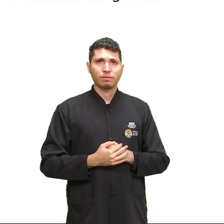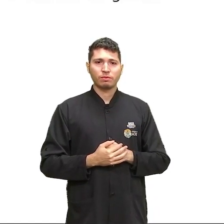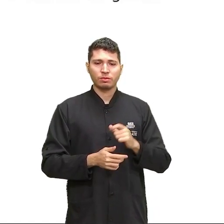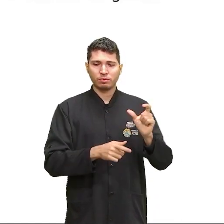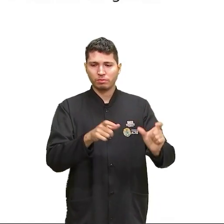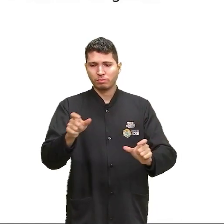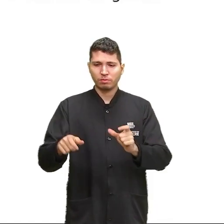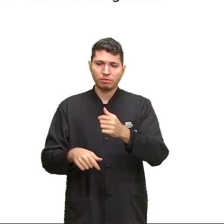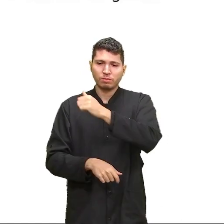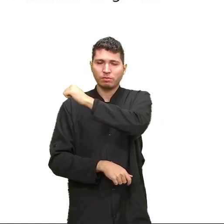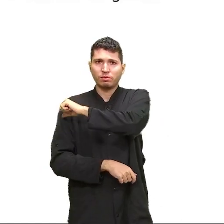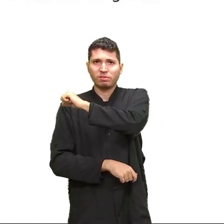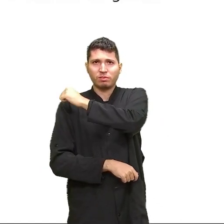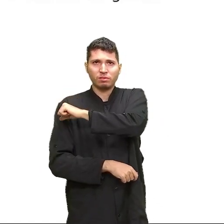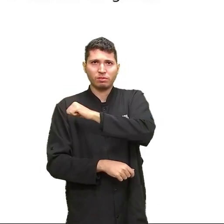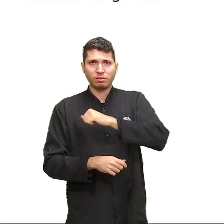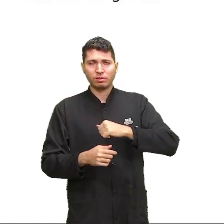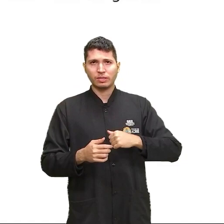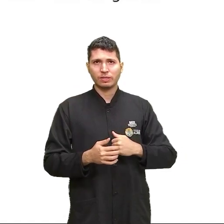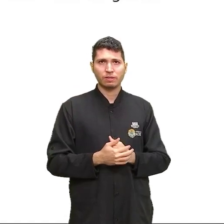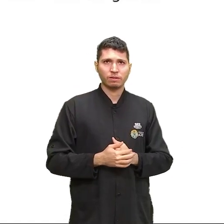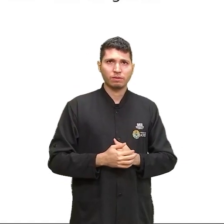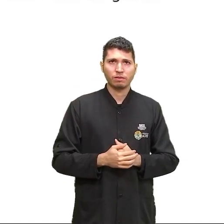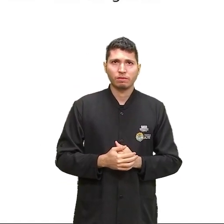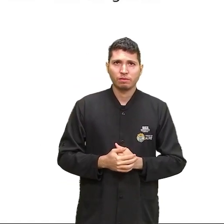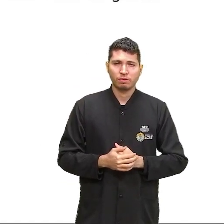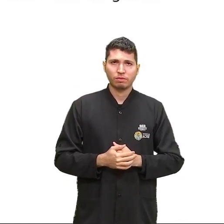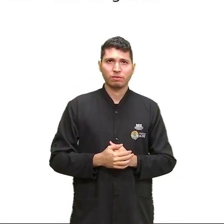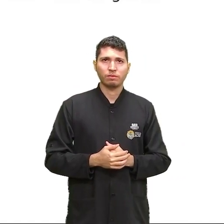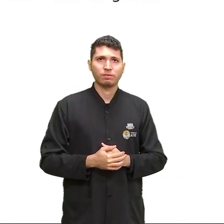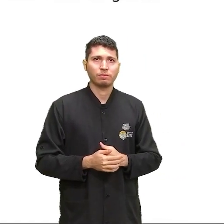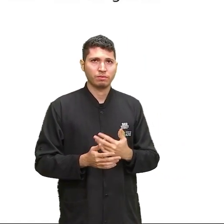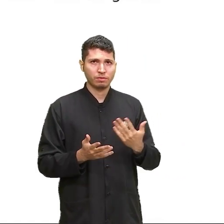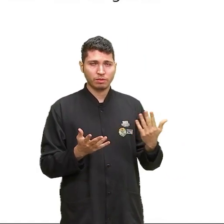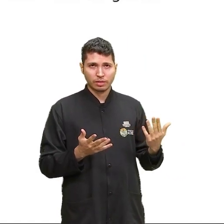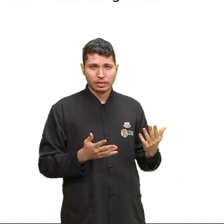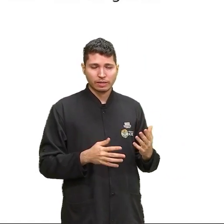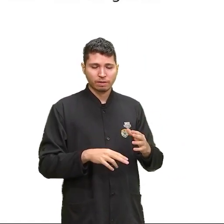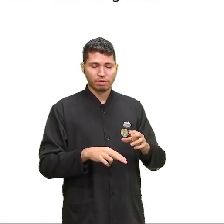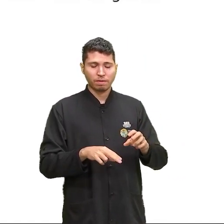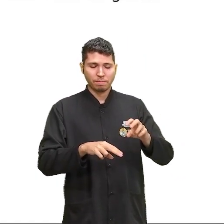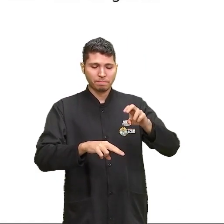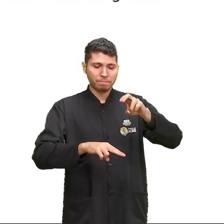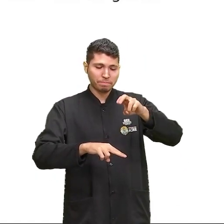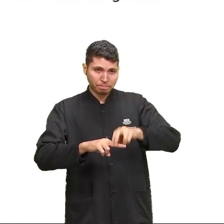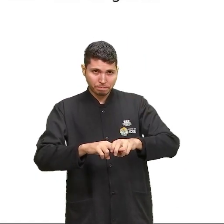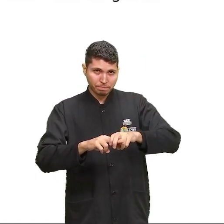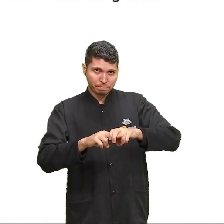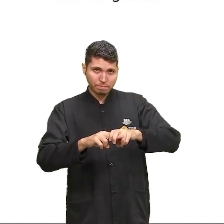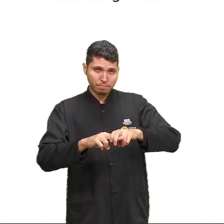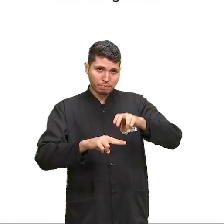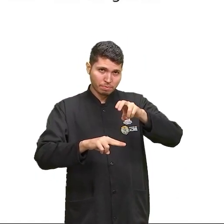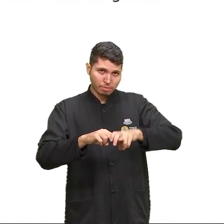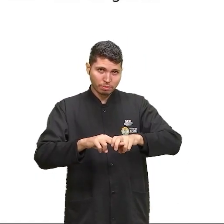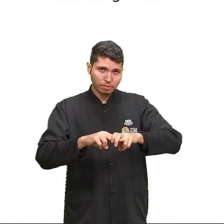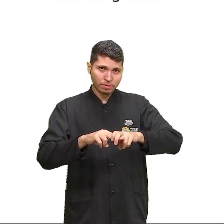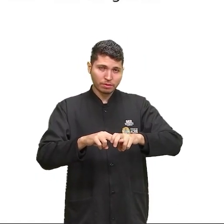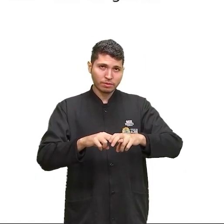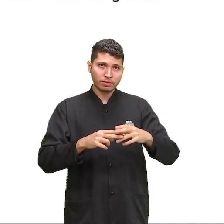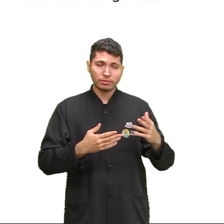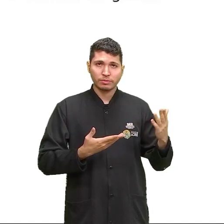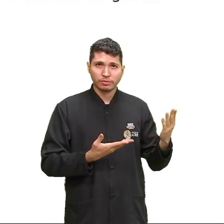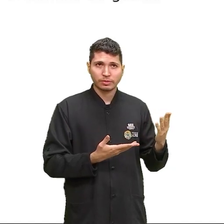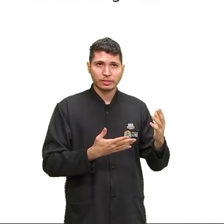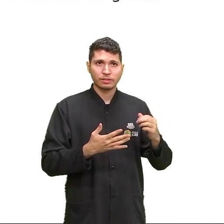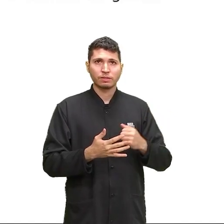Rio de Janeiro se fazem transportar em cadeirinhas bem douradas, sustentadas por negros. Esta cadeira é